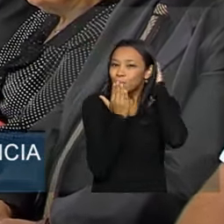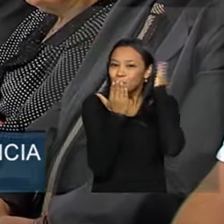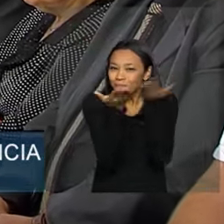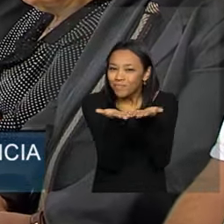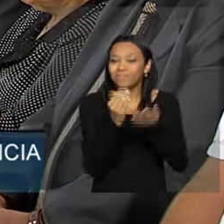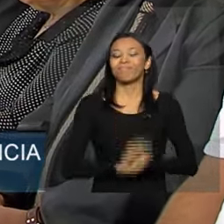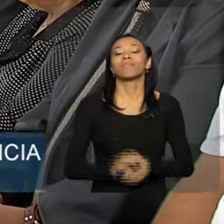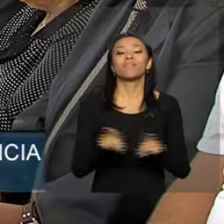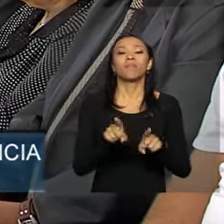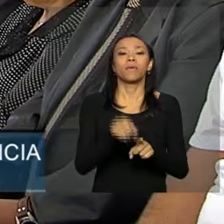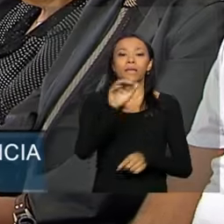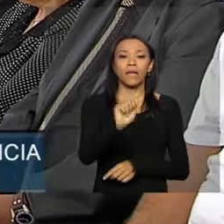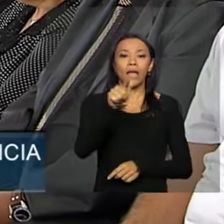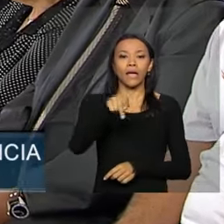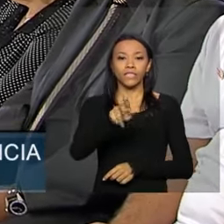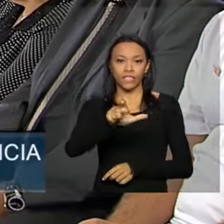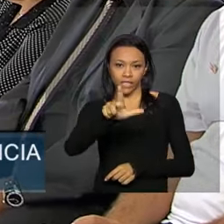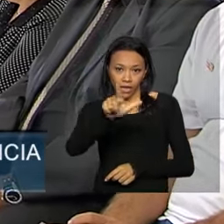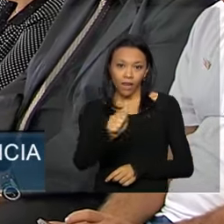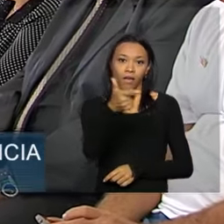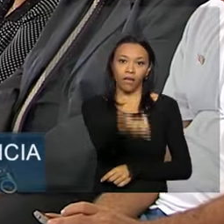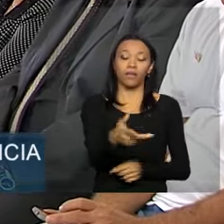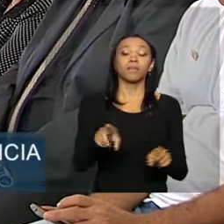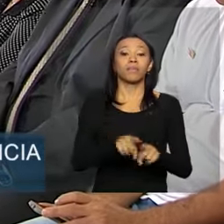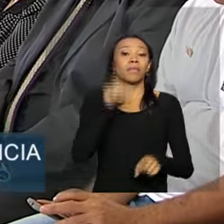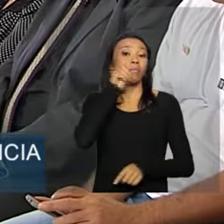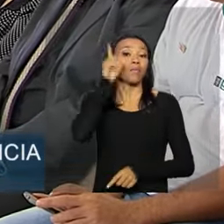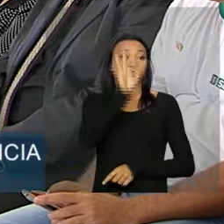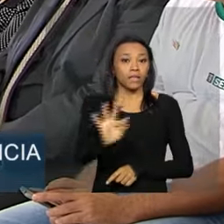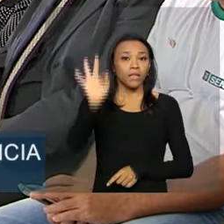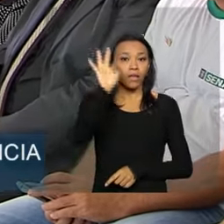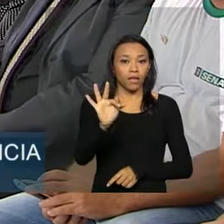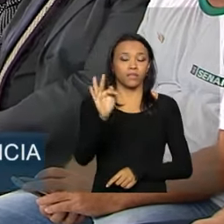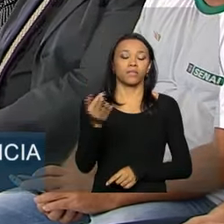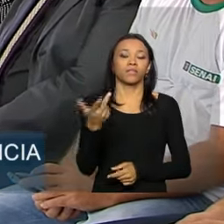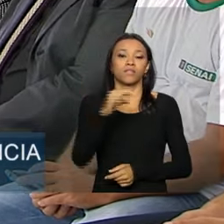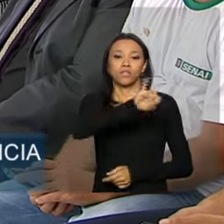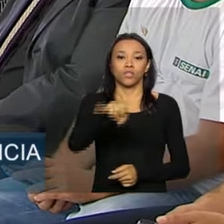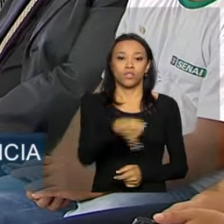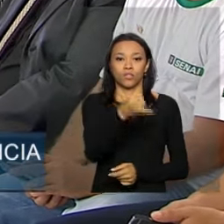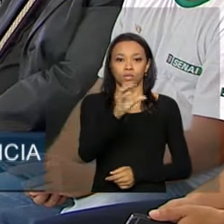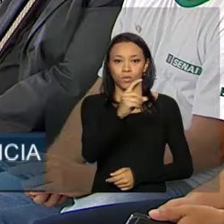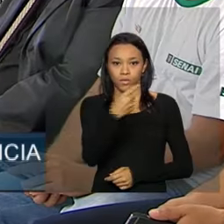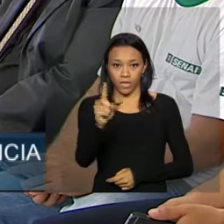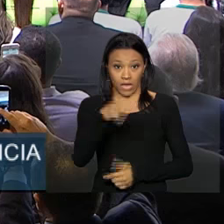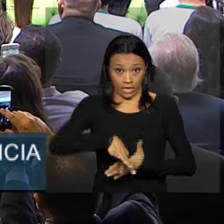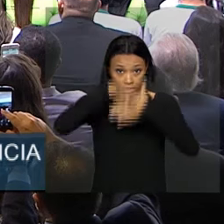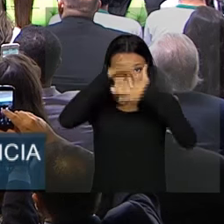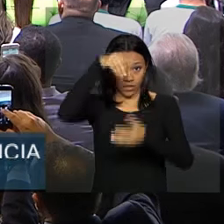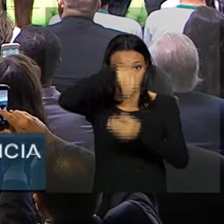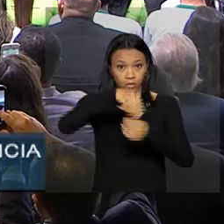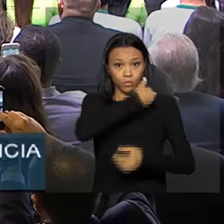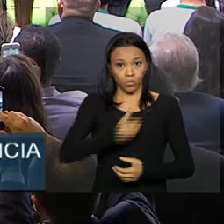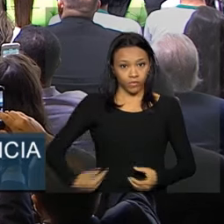Cumprimentar a senadora Ângela Portela, os deputados federais presentes, José Guimarães, líder do governo